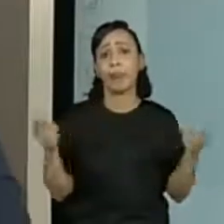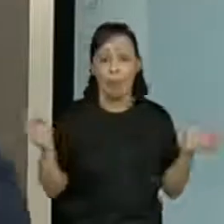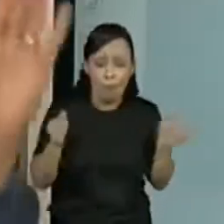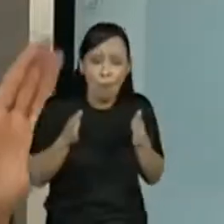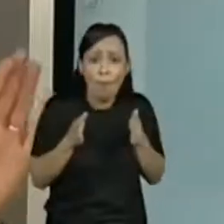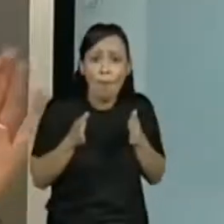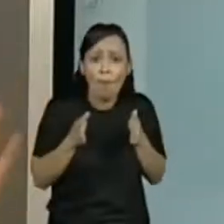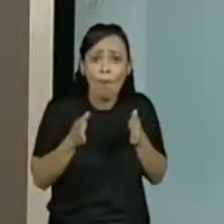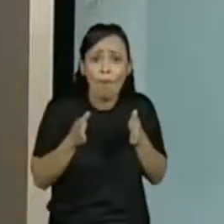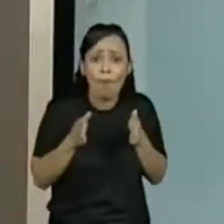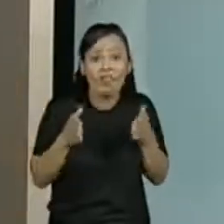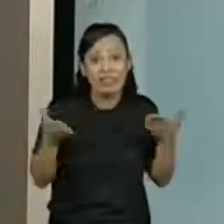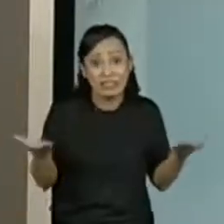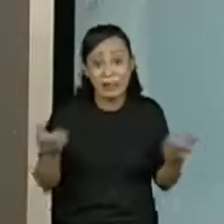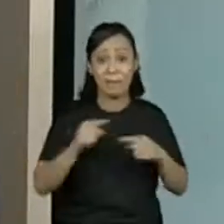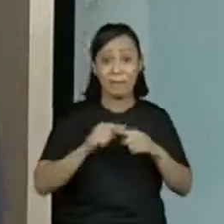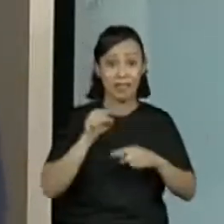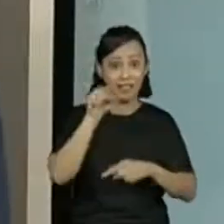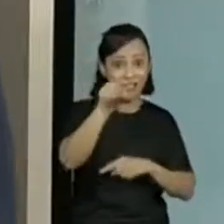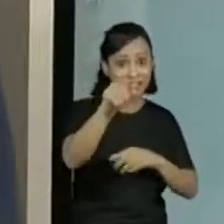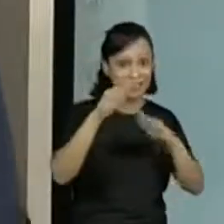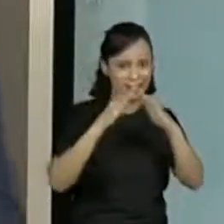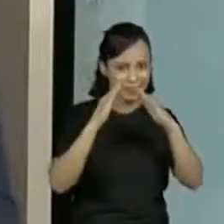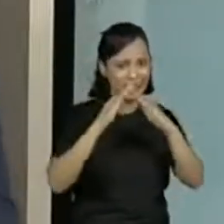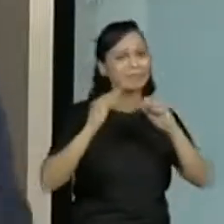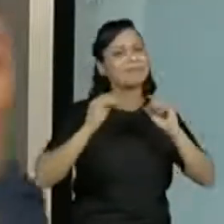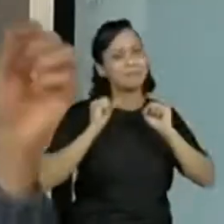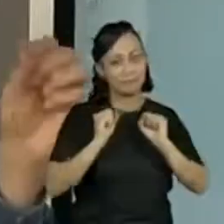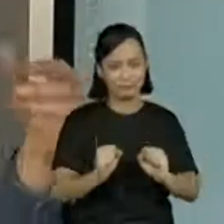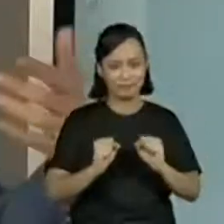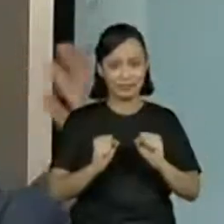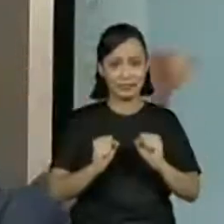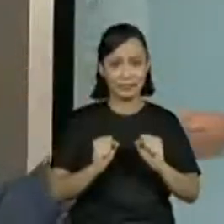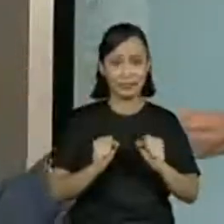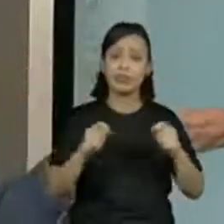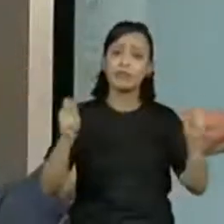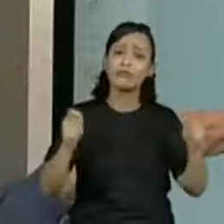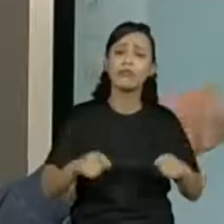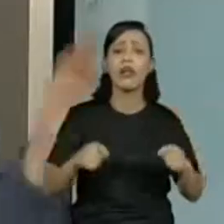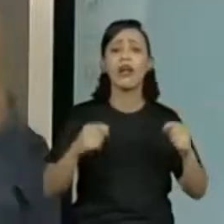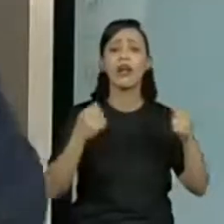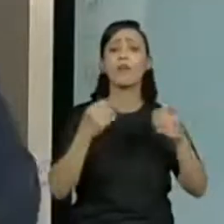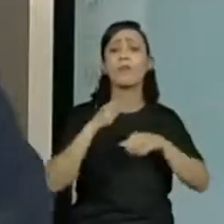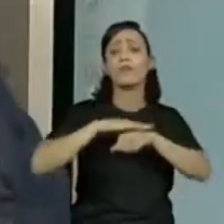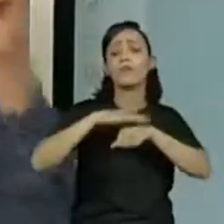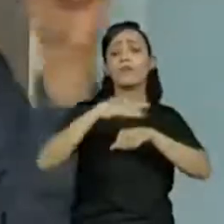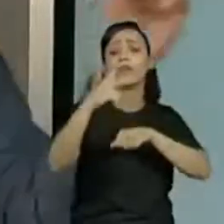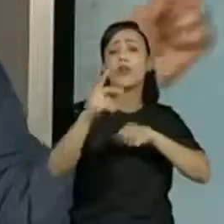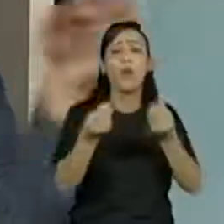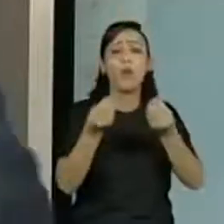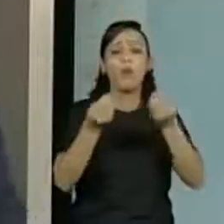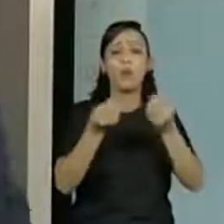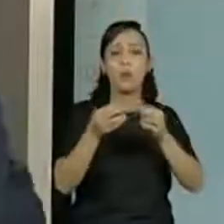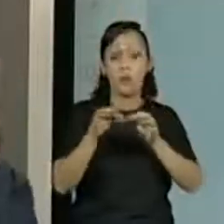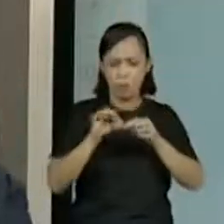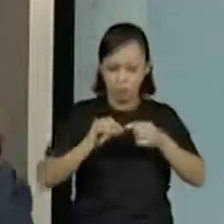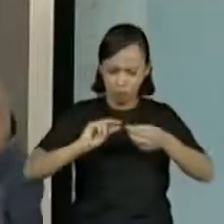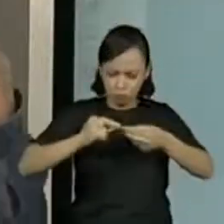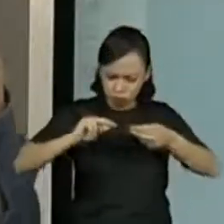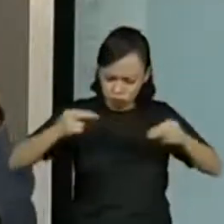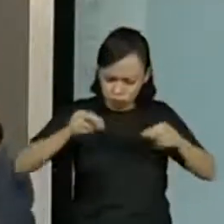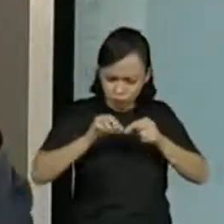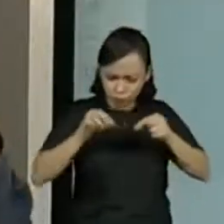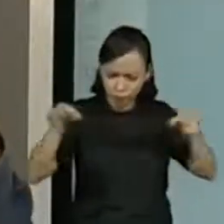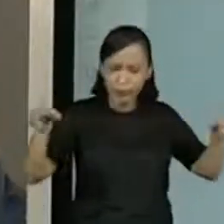pensão por algo todo mundo do centro de mídias então é importante que E o varal é uma coisa que vocês têm aí é uma cordinha um